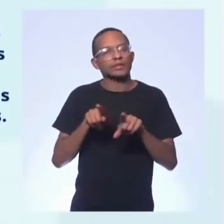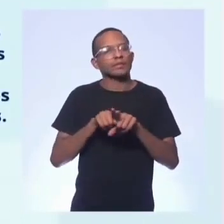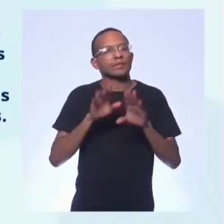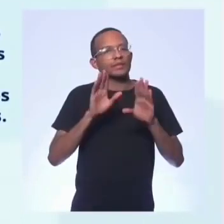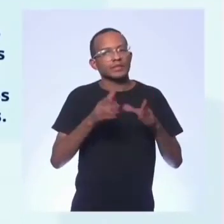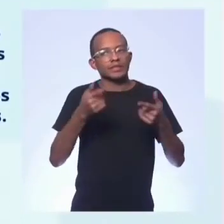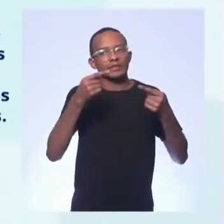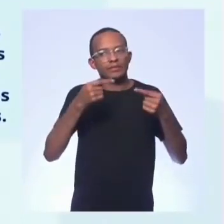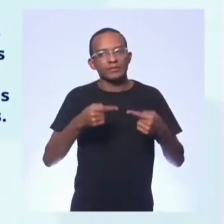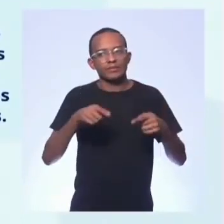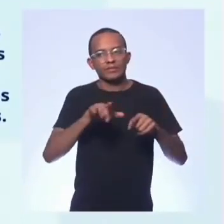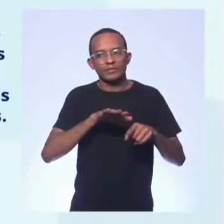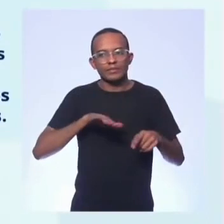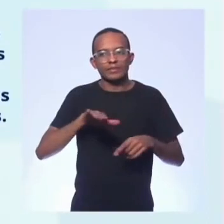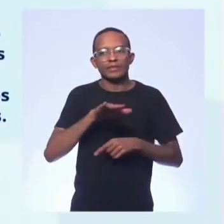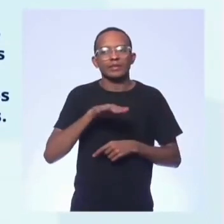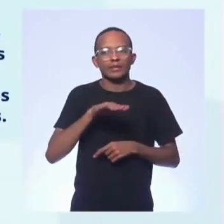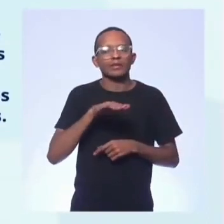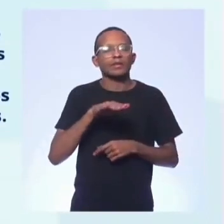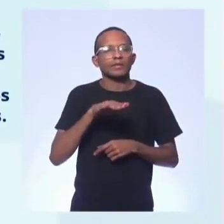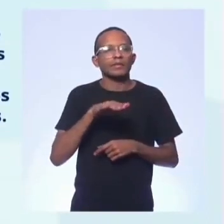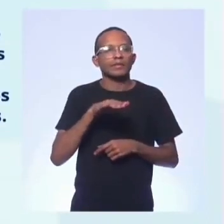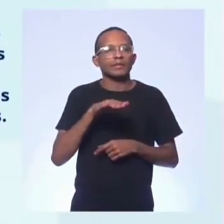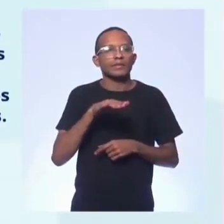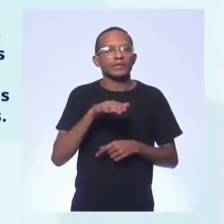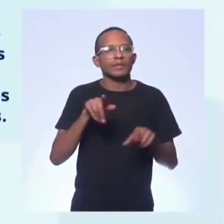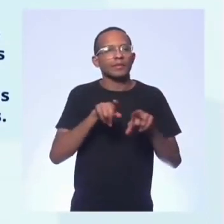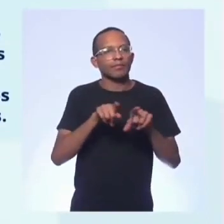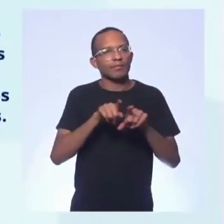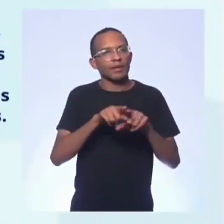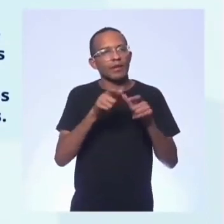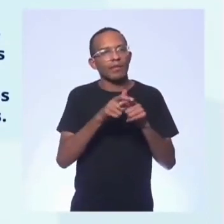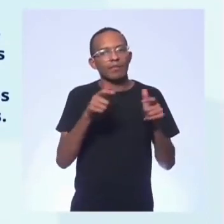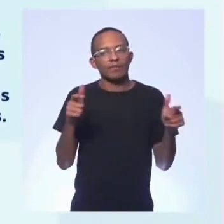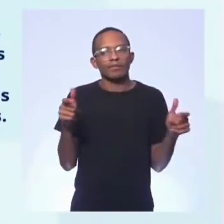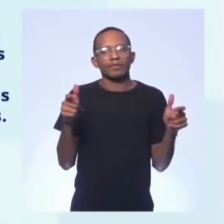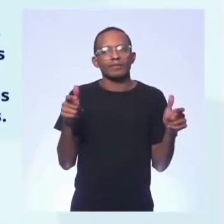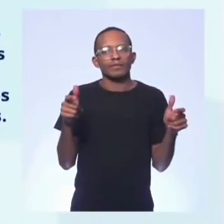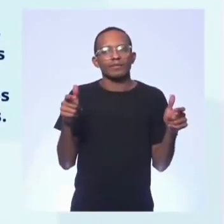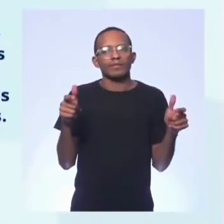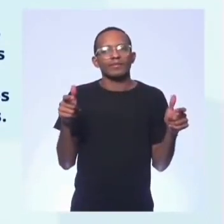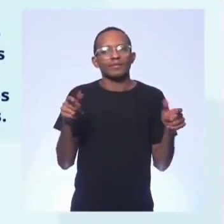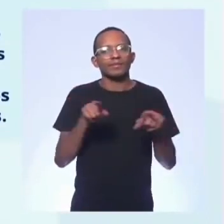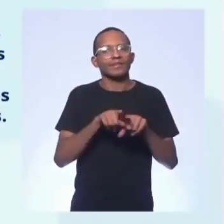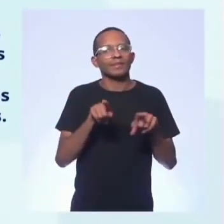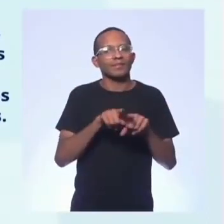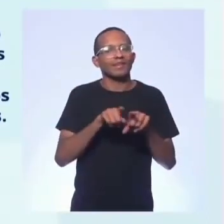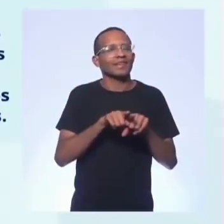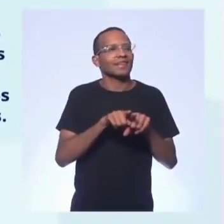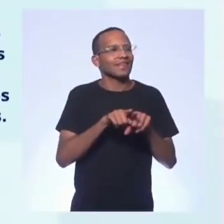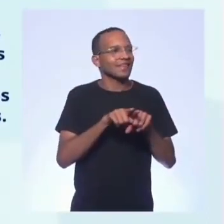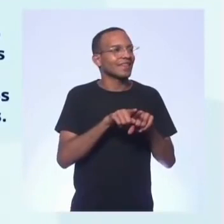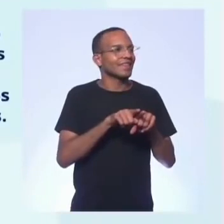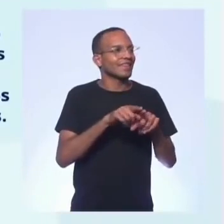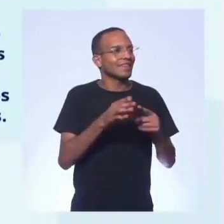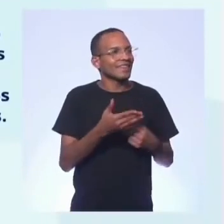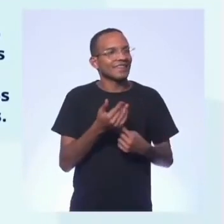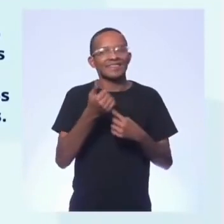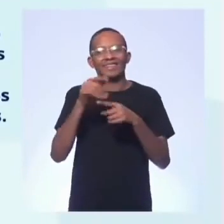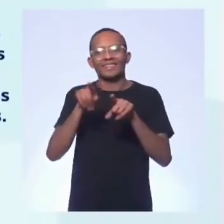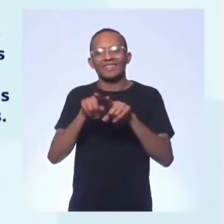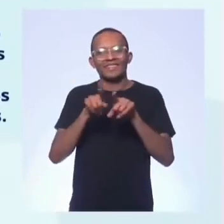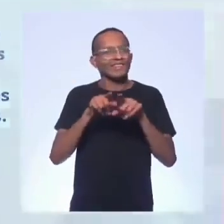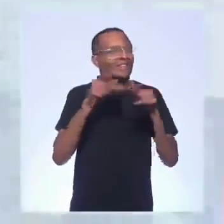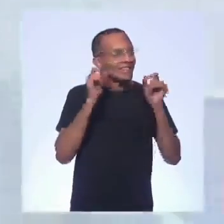a concorrência econômica e a ampliação de investimentos tecnológicos. Galerinha, preste